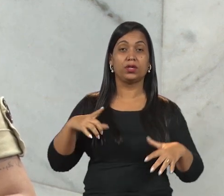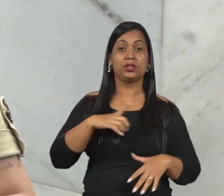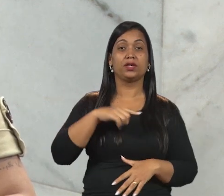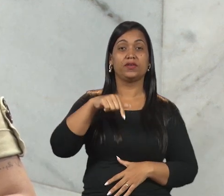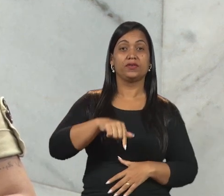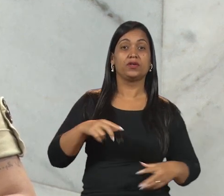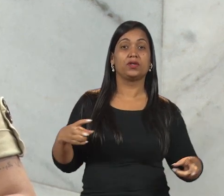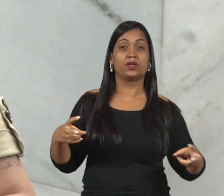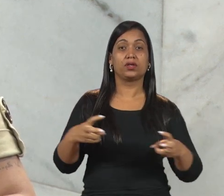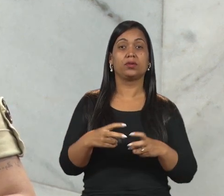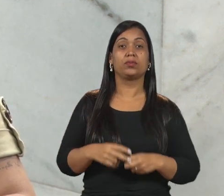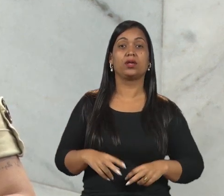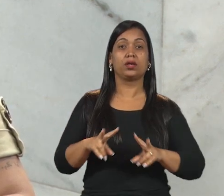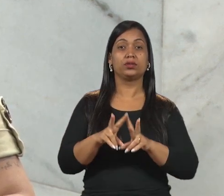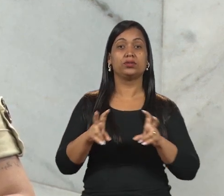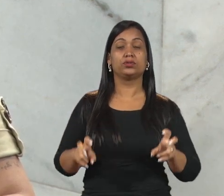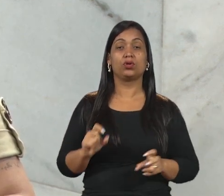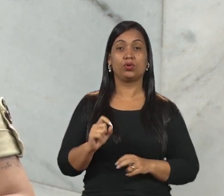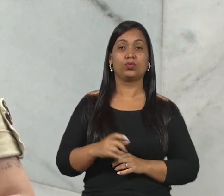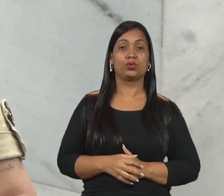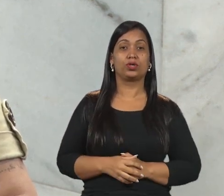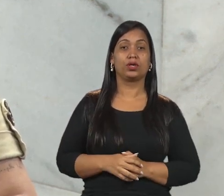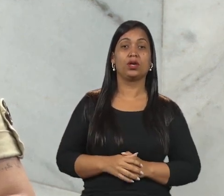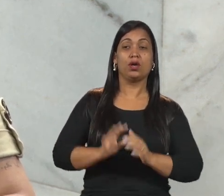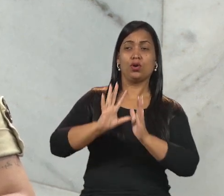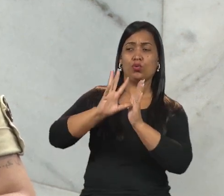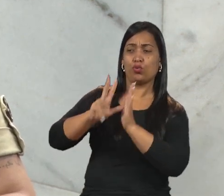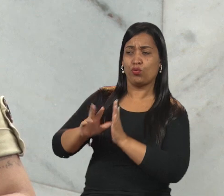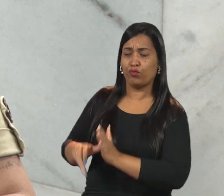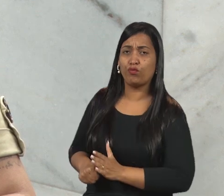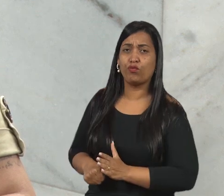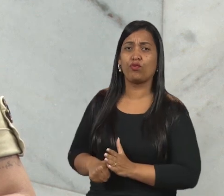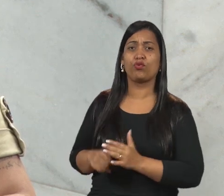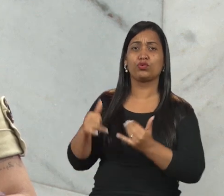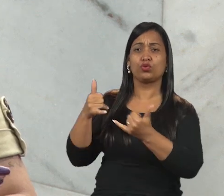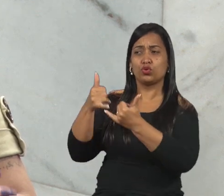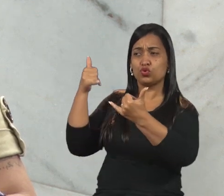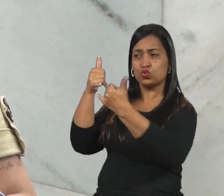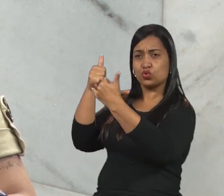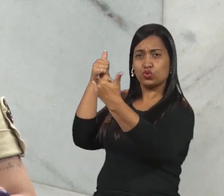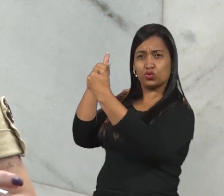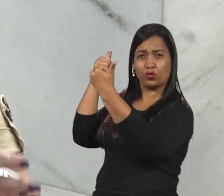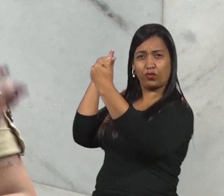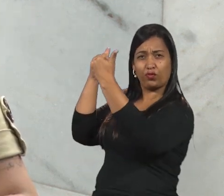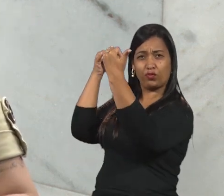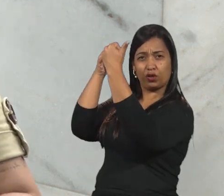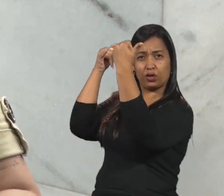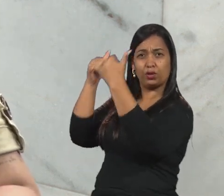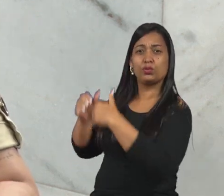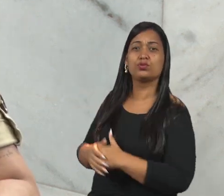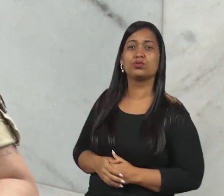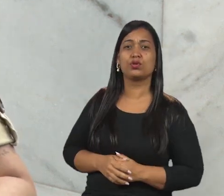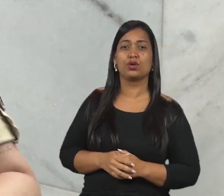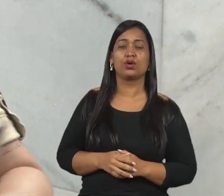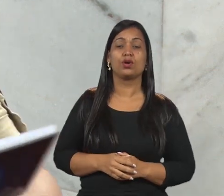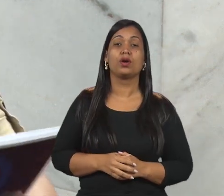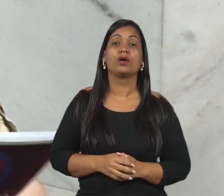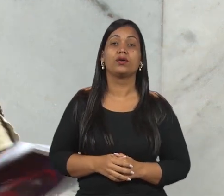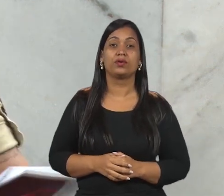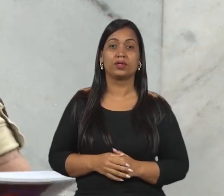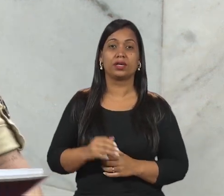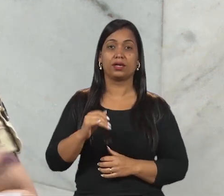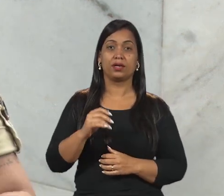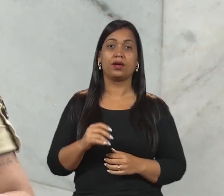aqui na casa sobre a questão do furto, né, dos fios de cobre, que a última, a ponta da